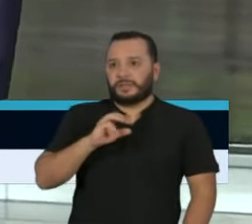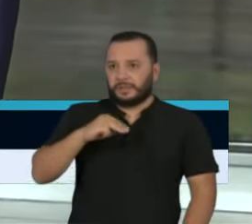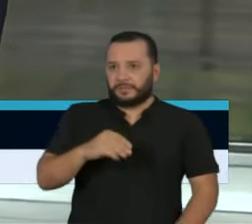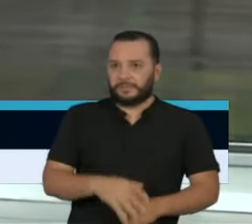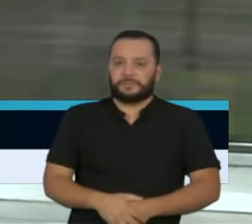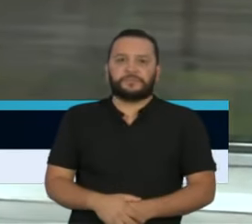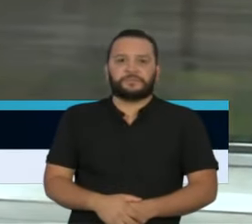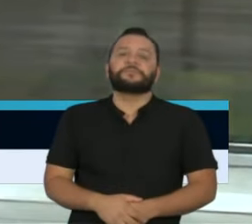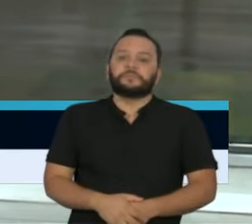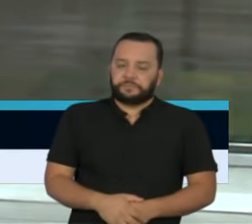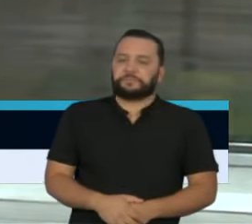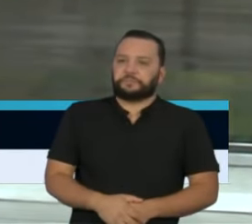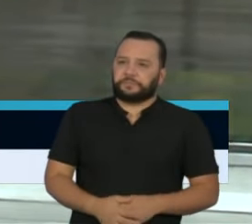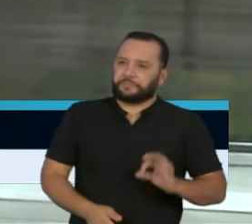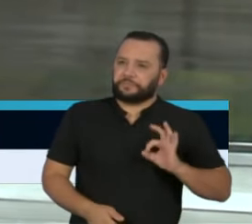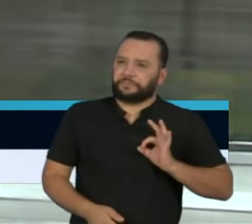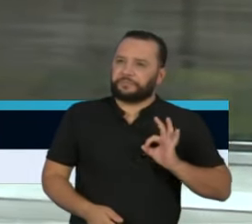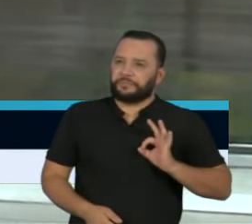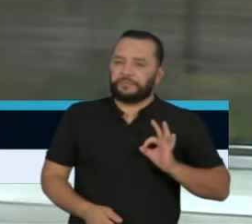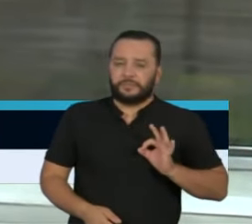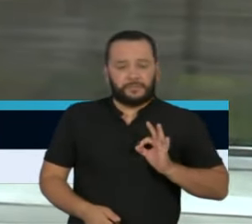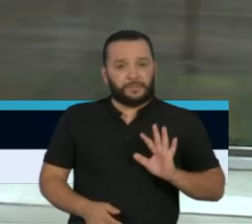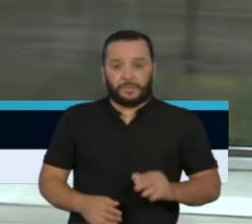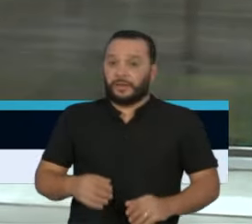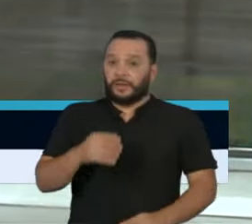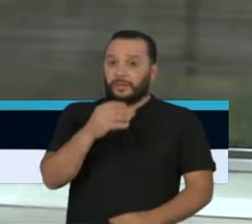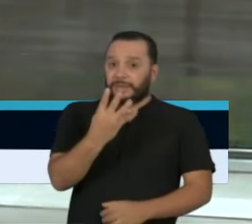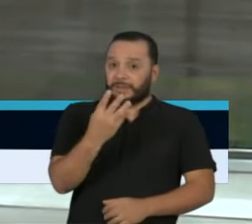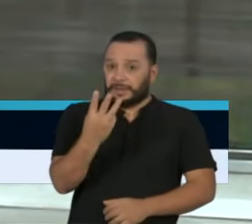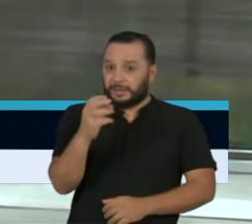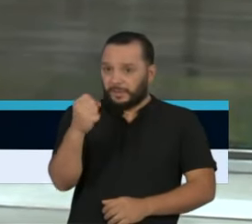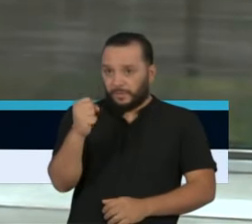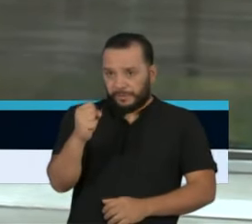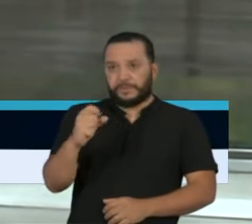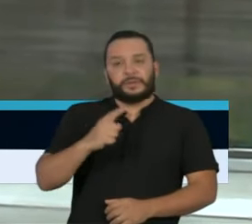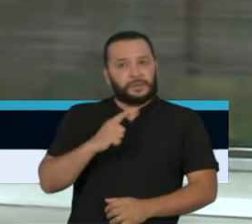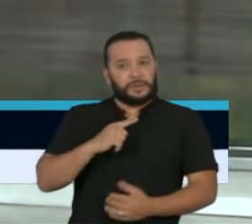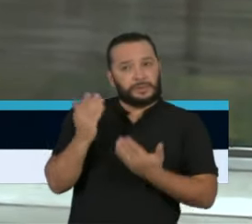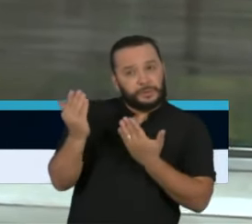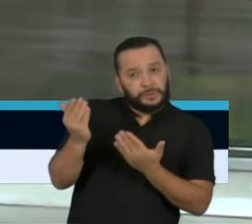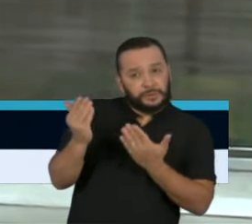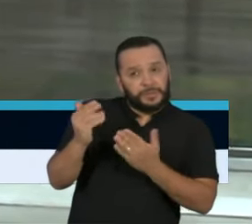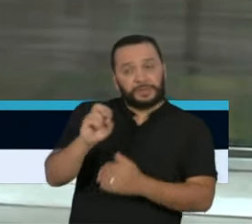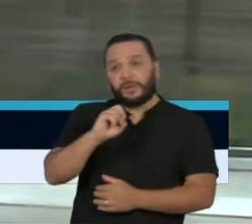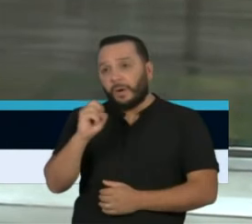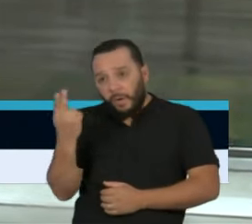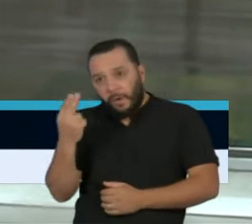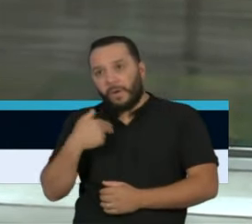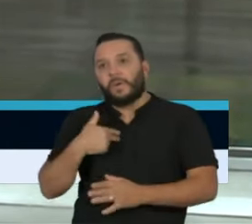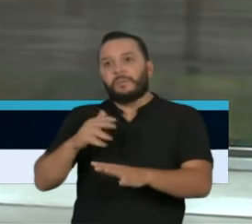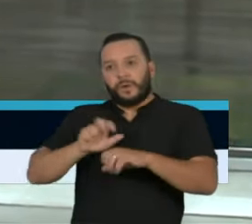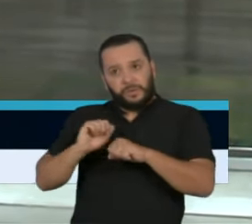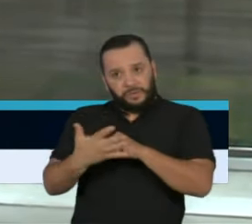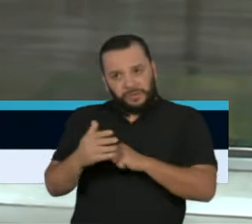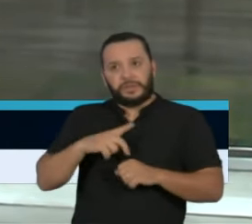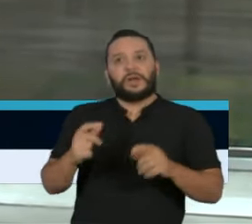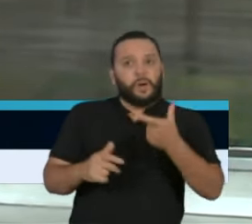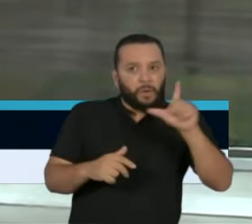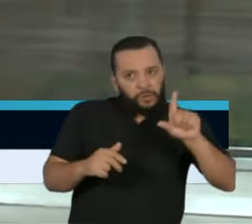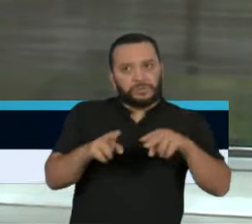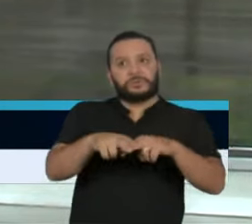Militar, nem todos os 438 são suspeitos ou foram diagnosticados. Há outros afastamentos por